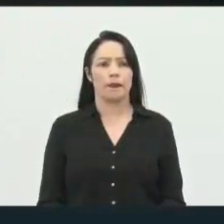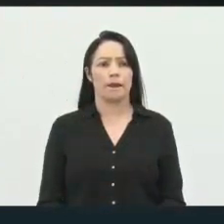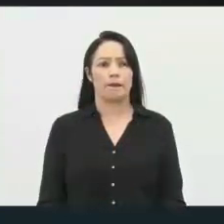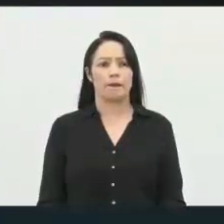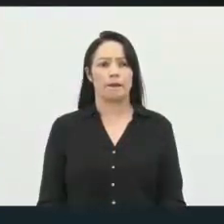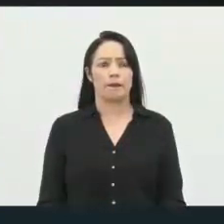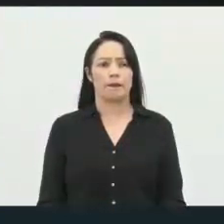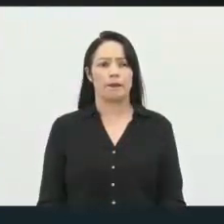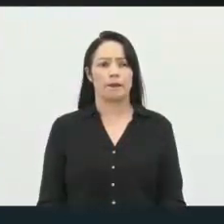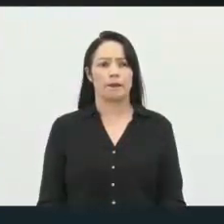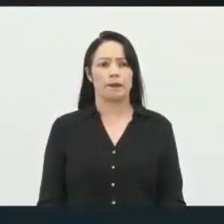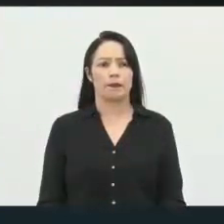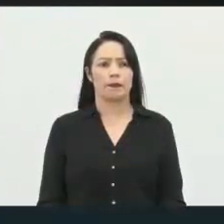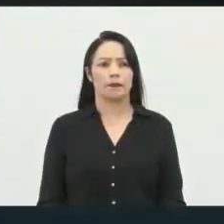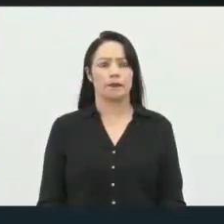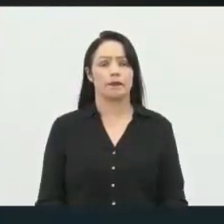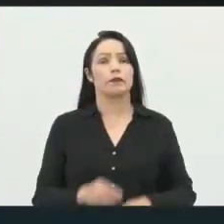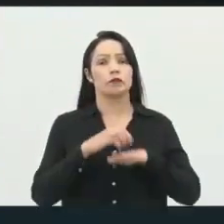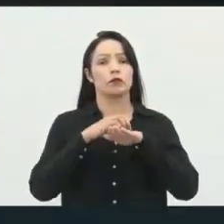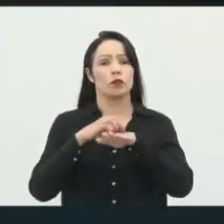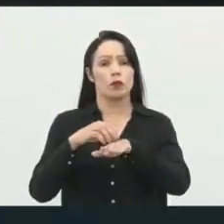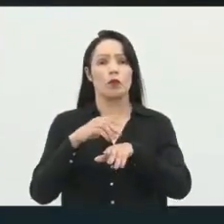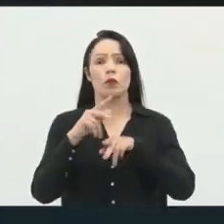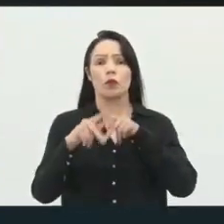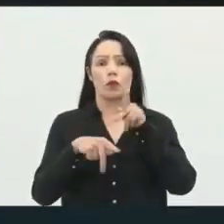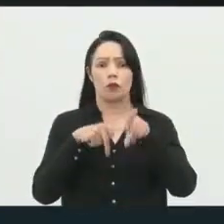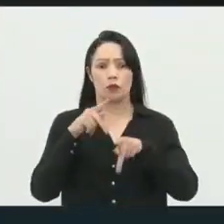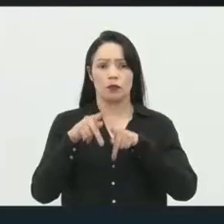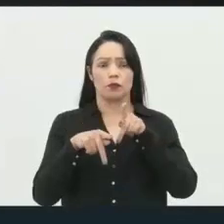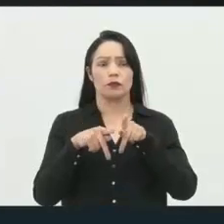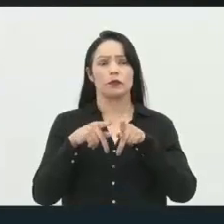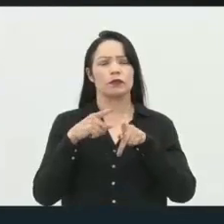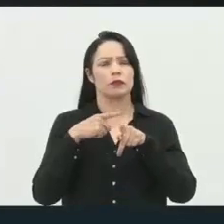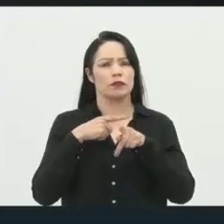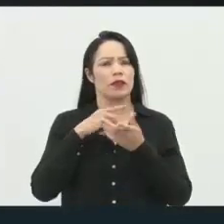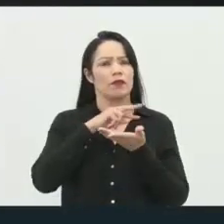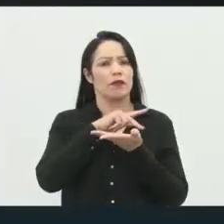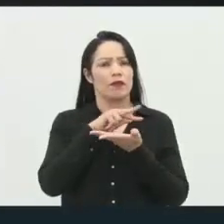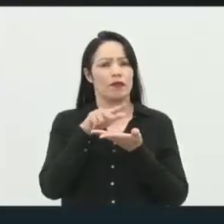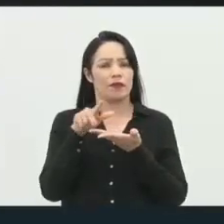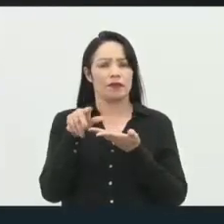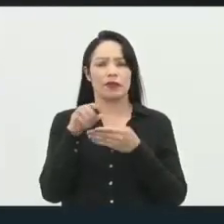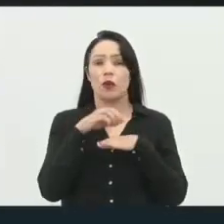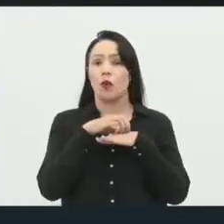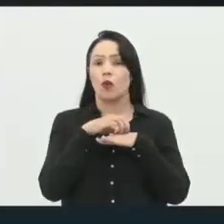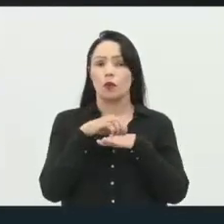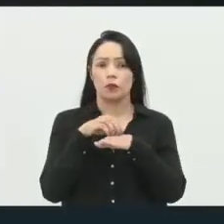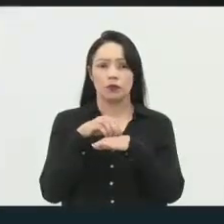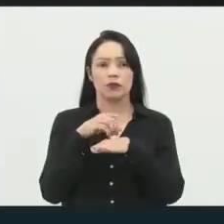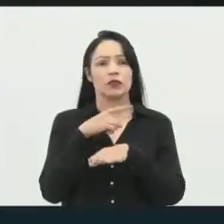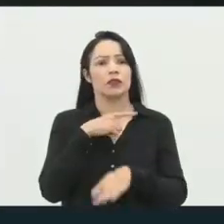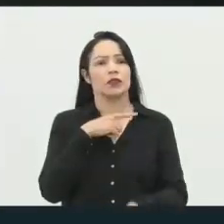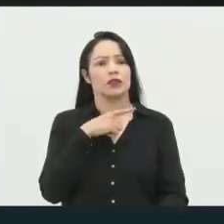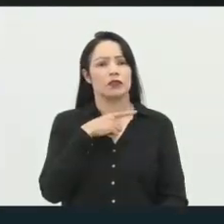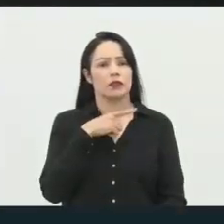na no transporte público recebeu Várias Vários ônibus inclusive